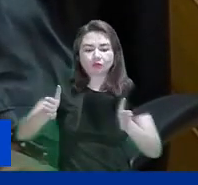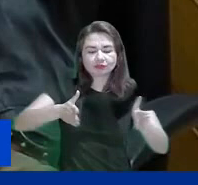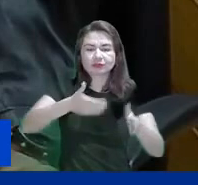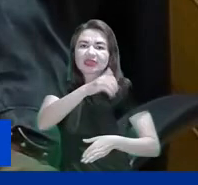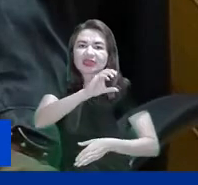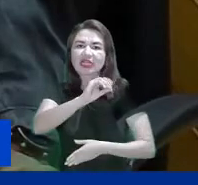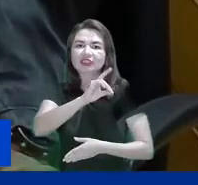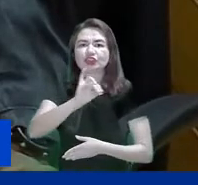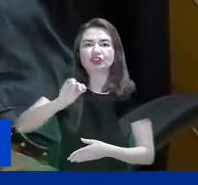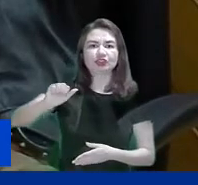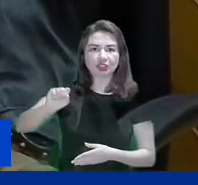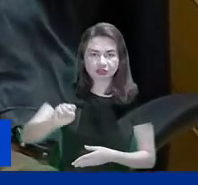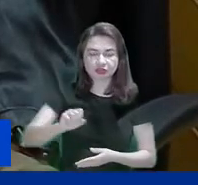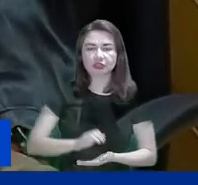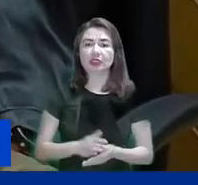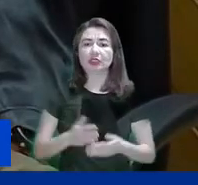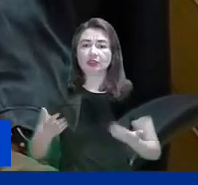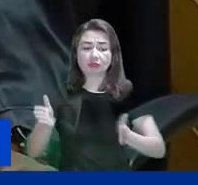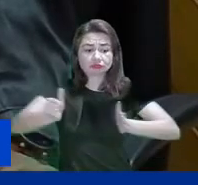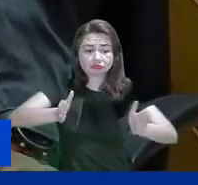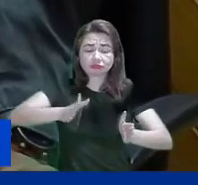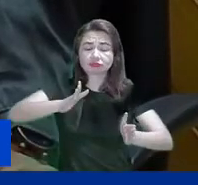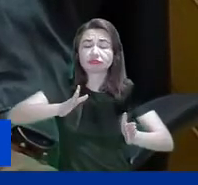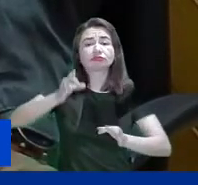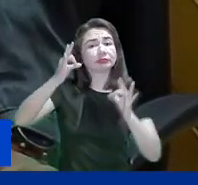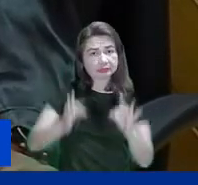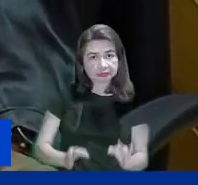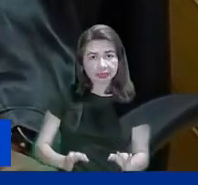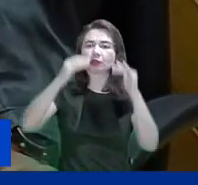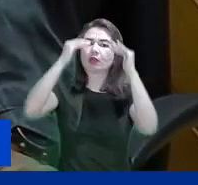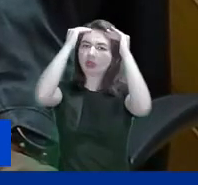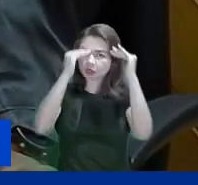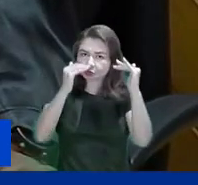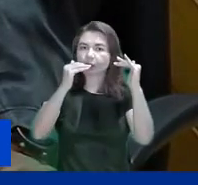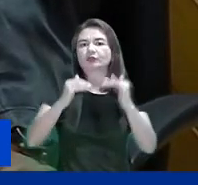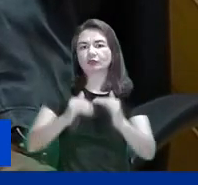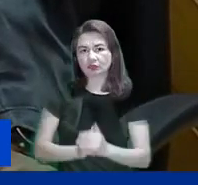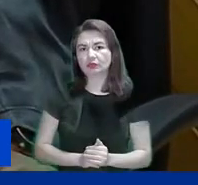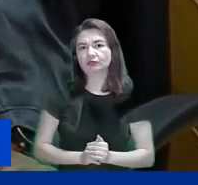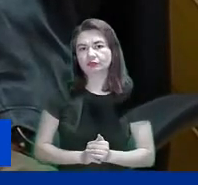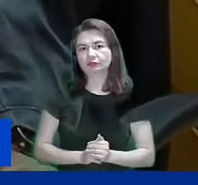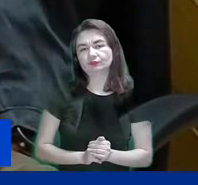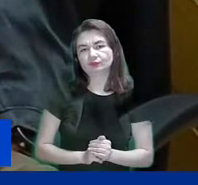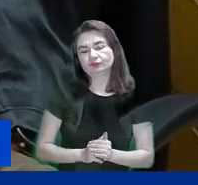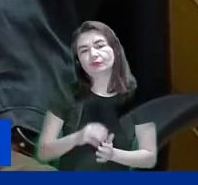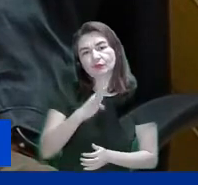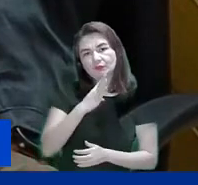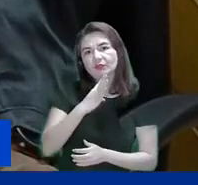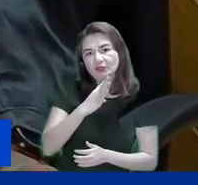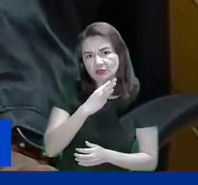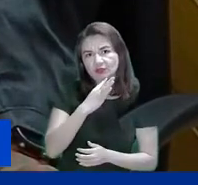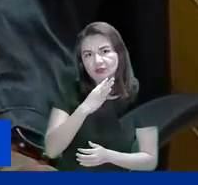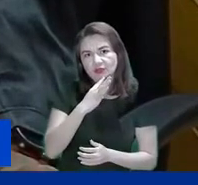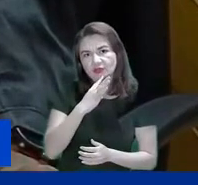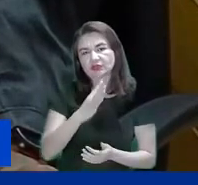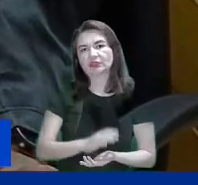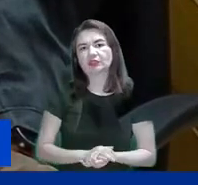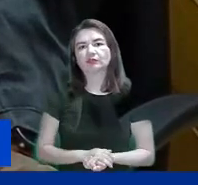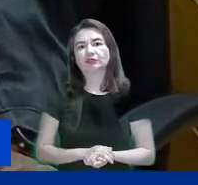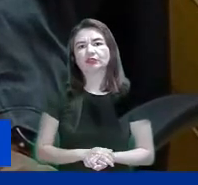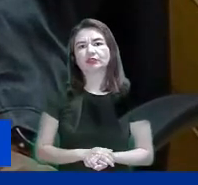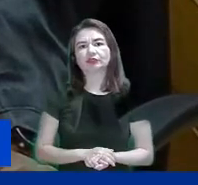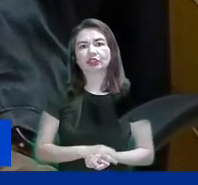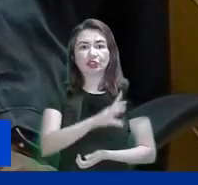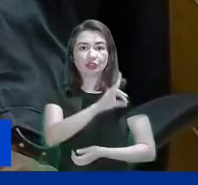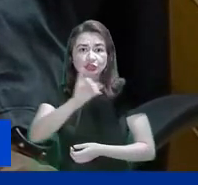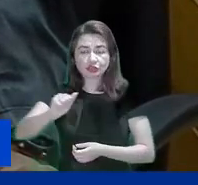Nesse caso, isso foi obedecido. Foi feito o ajuizamento, a ciência foi no dia